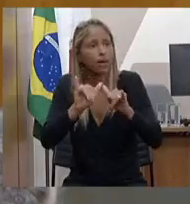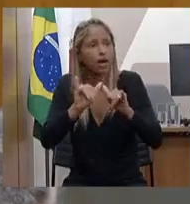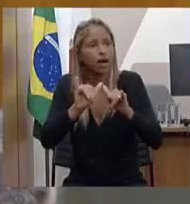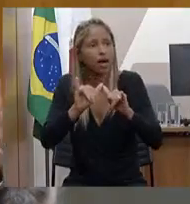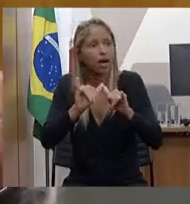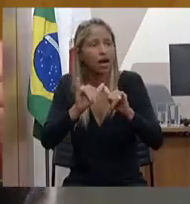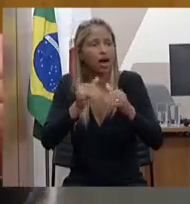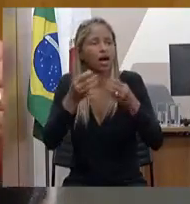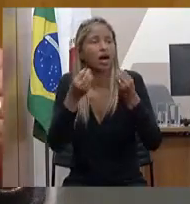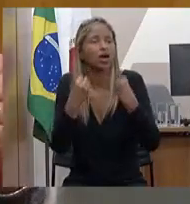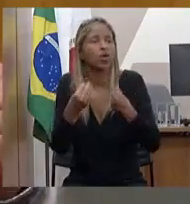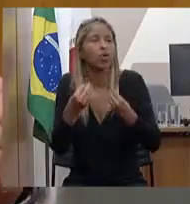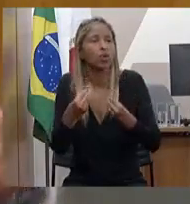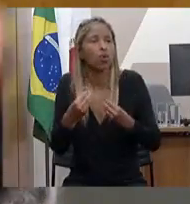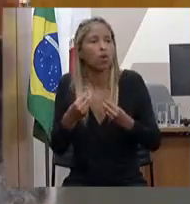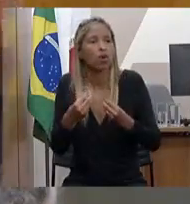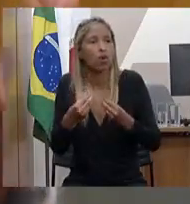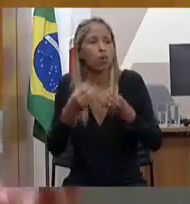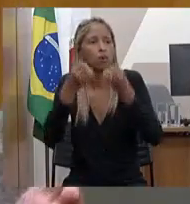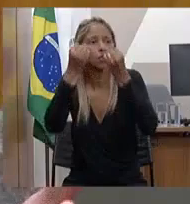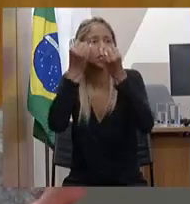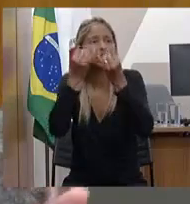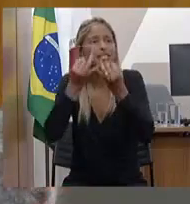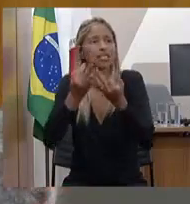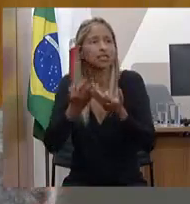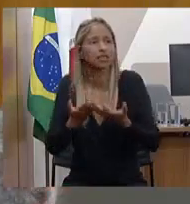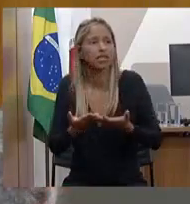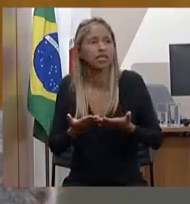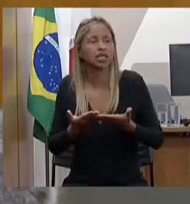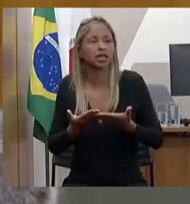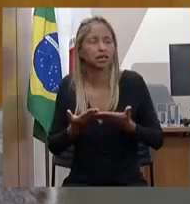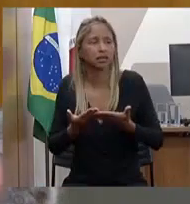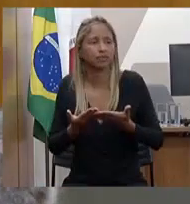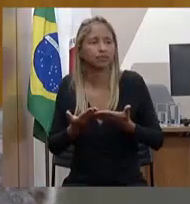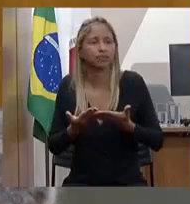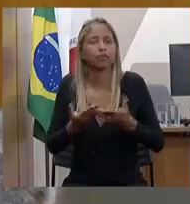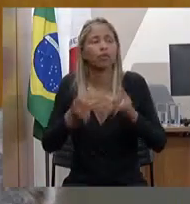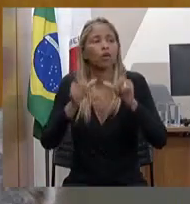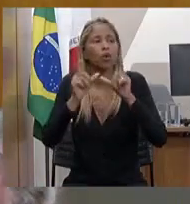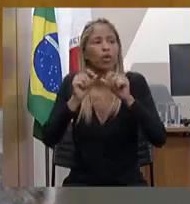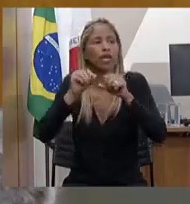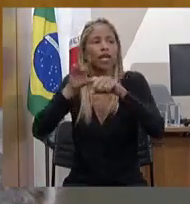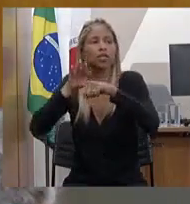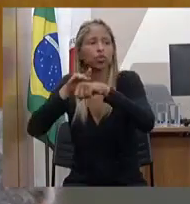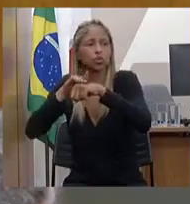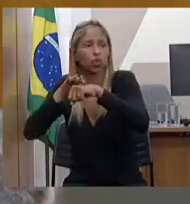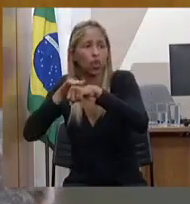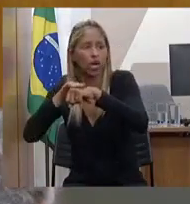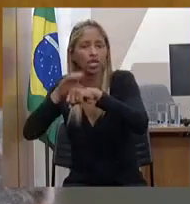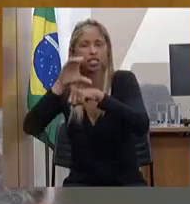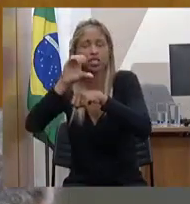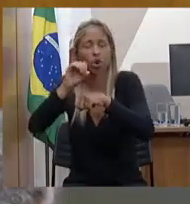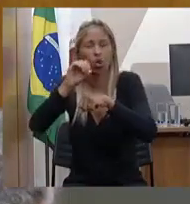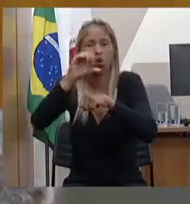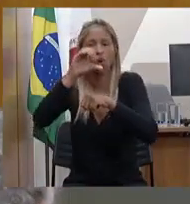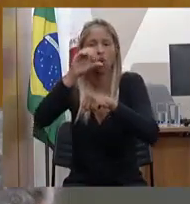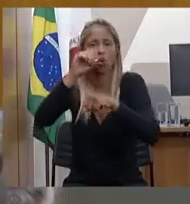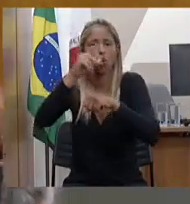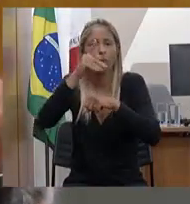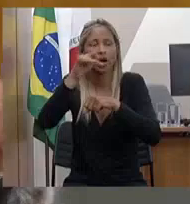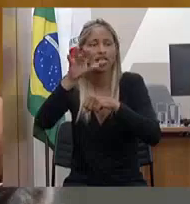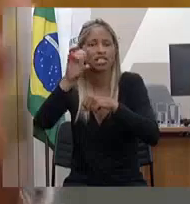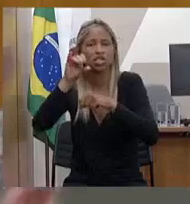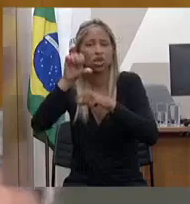como explicar para as empresas o que que é doença ocupacional e